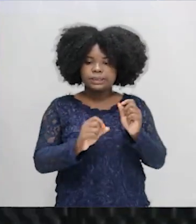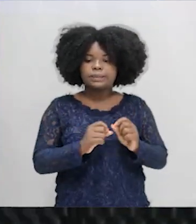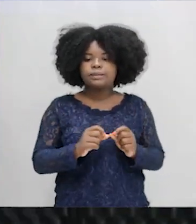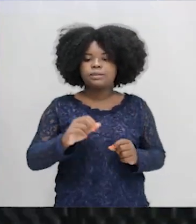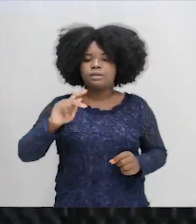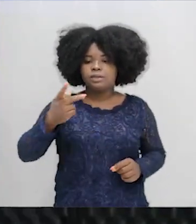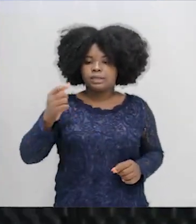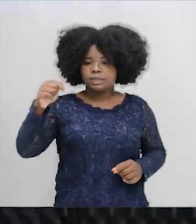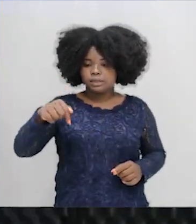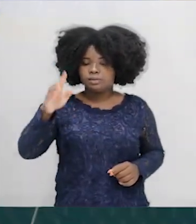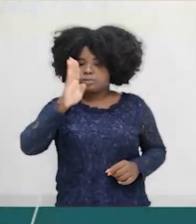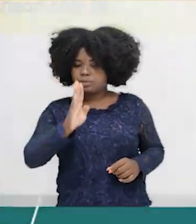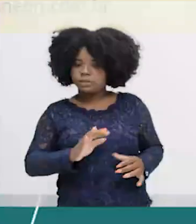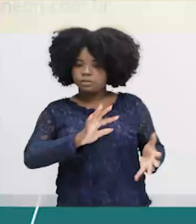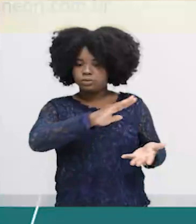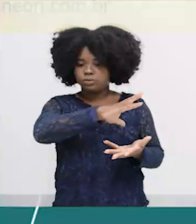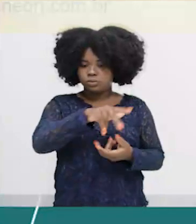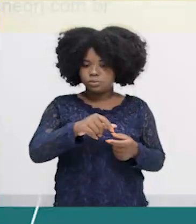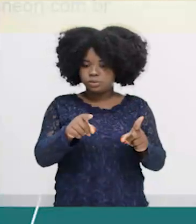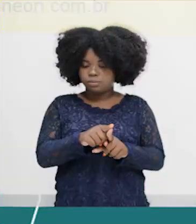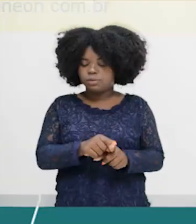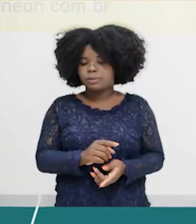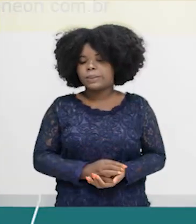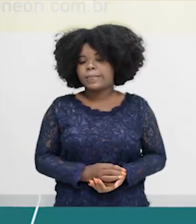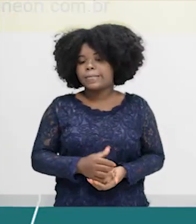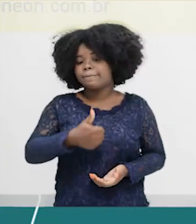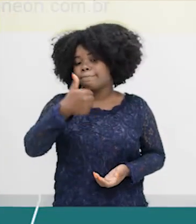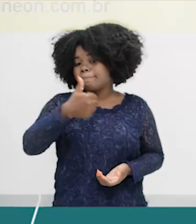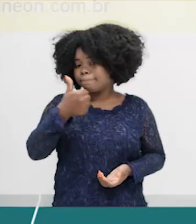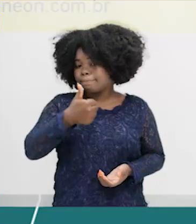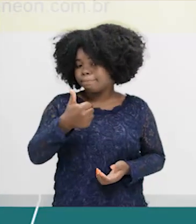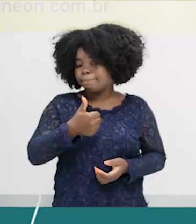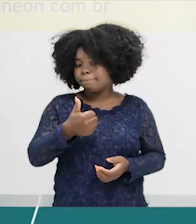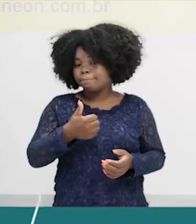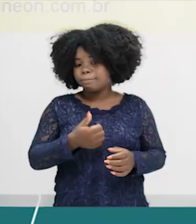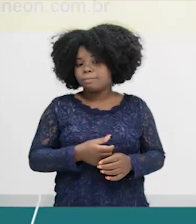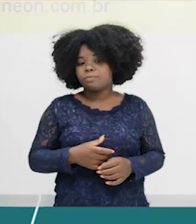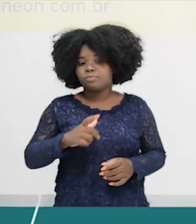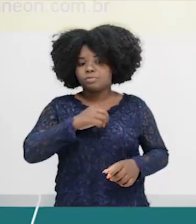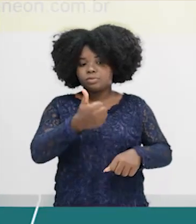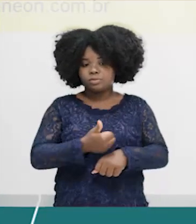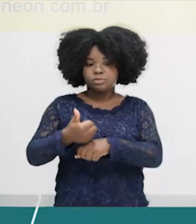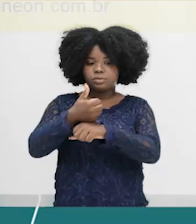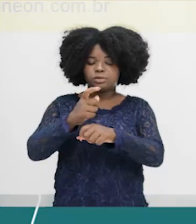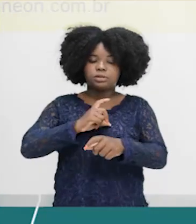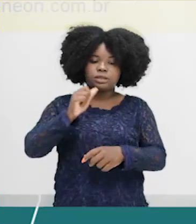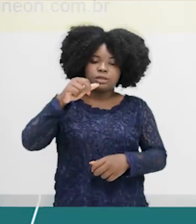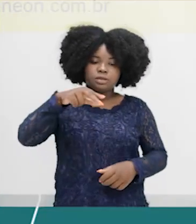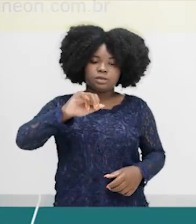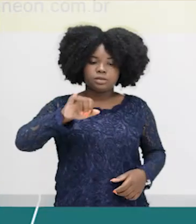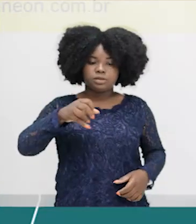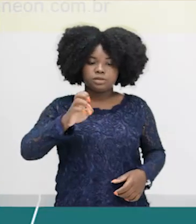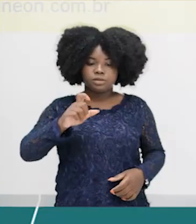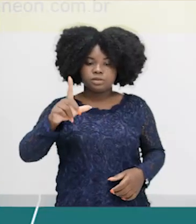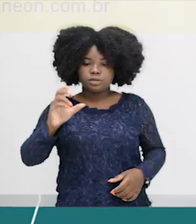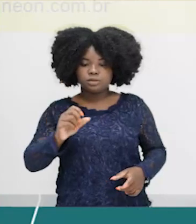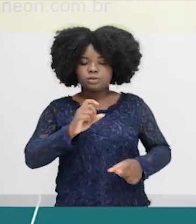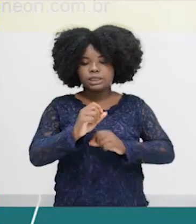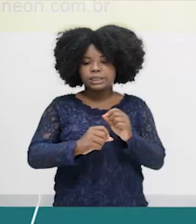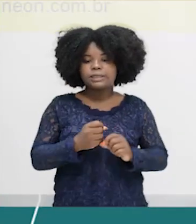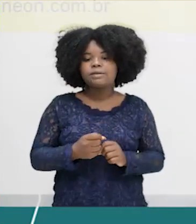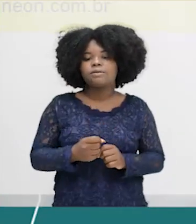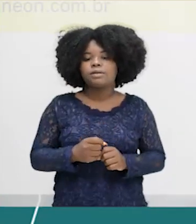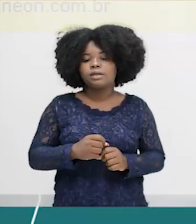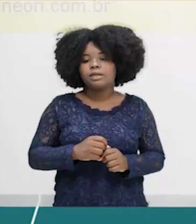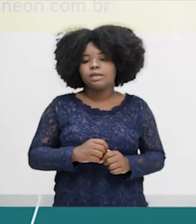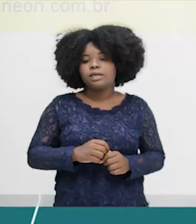quadrinho no Brasil e no mundo. Por exemplo, a primeira história de quadrinhos do Brasil vem do ilustrador Ângelo Agostini, né, As Aventuras de